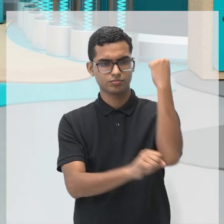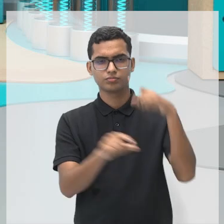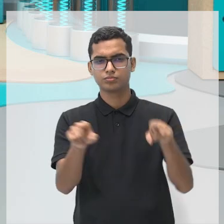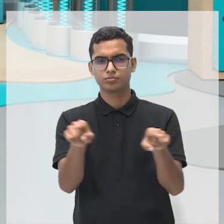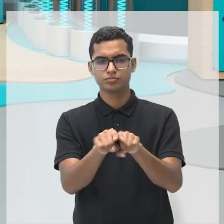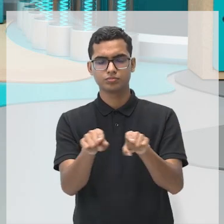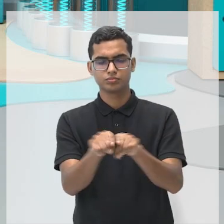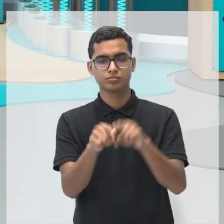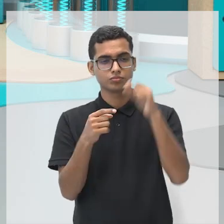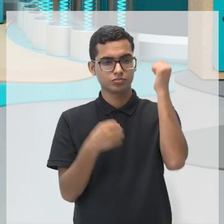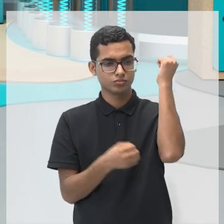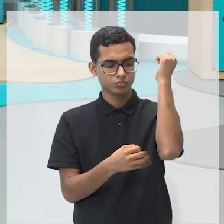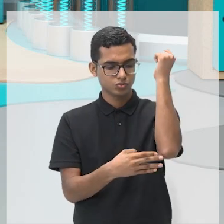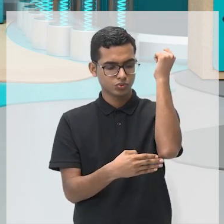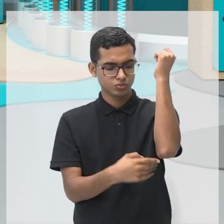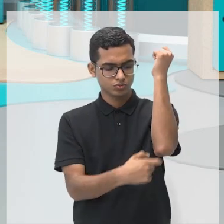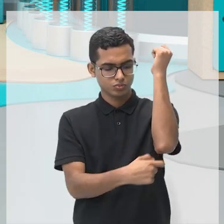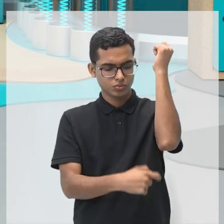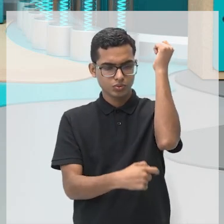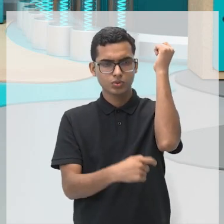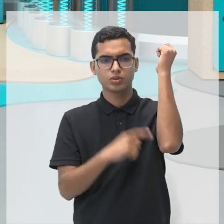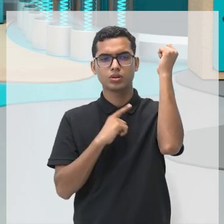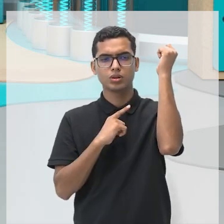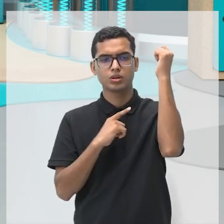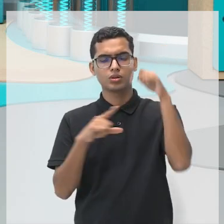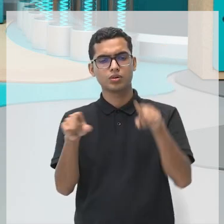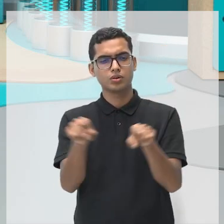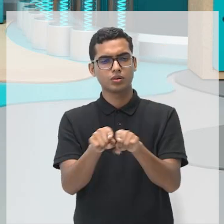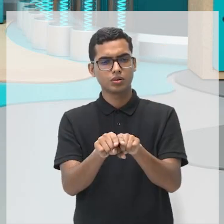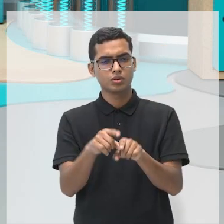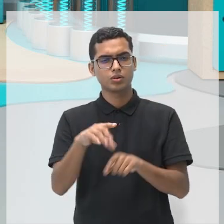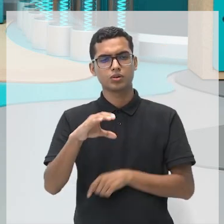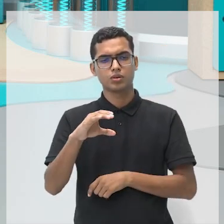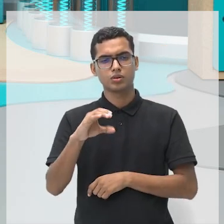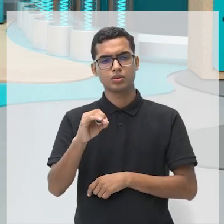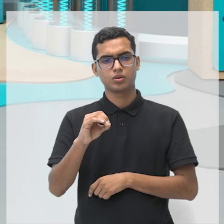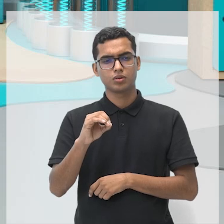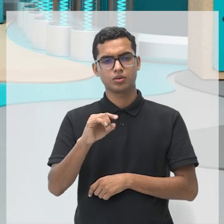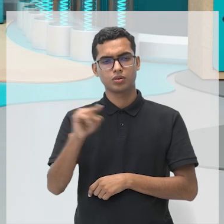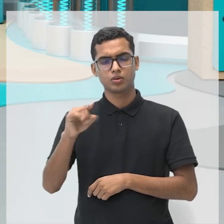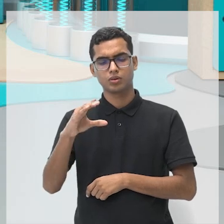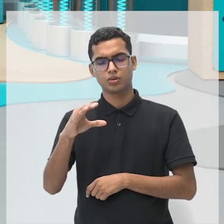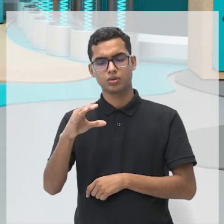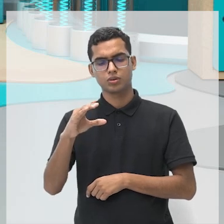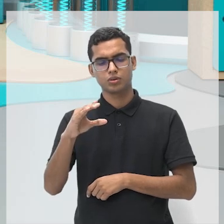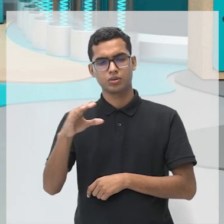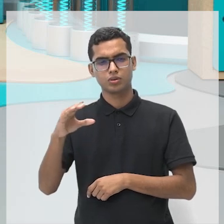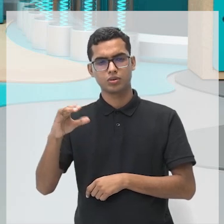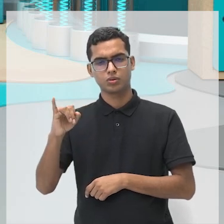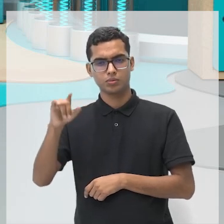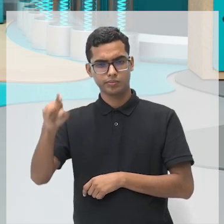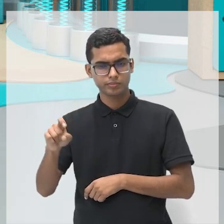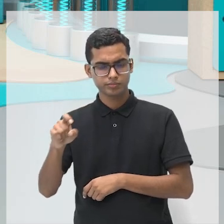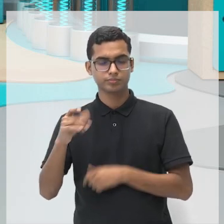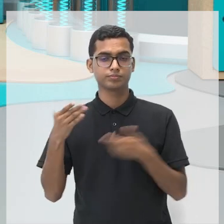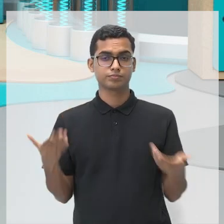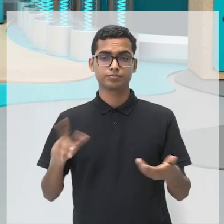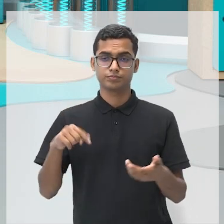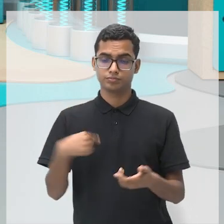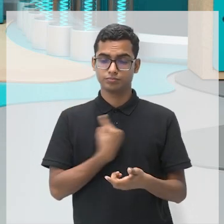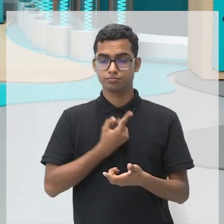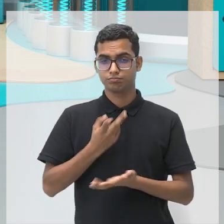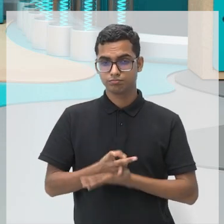e 4 vértebras coxígeas, que também se fundiram formando o cóccix. Porém, antes de nós